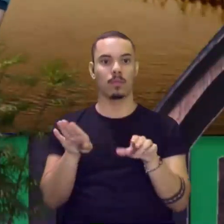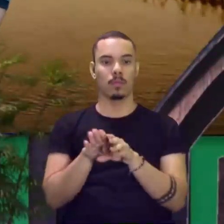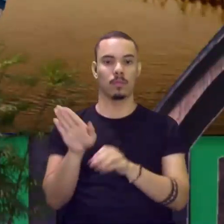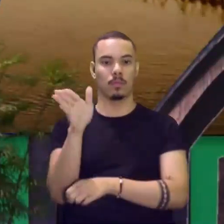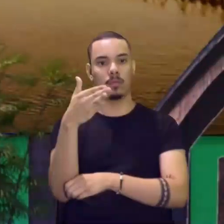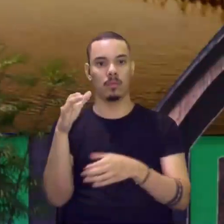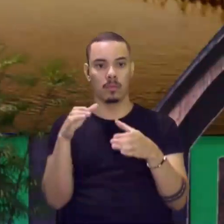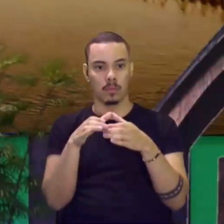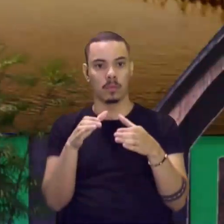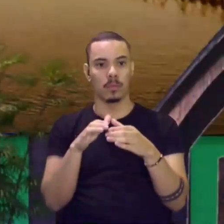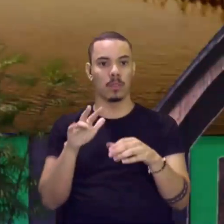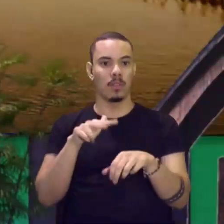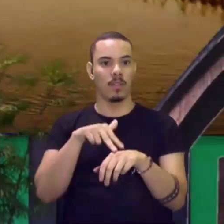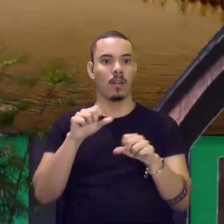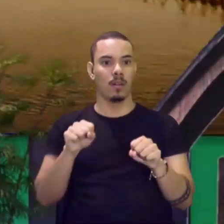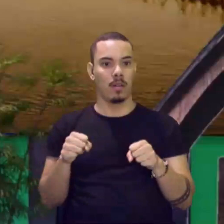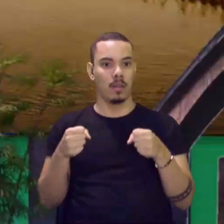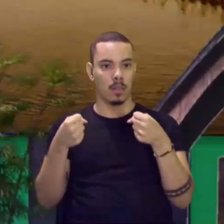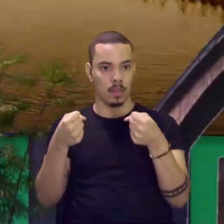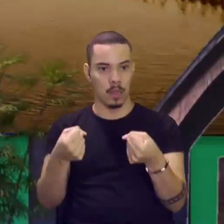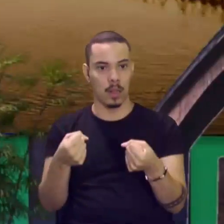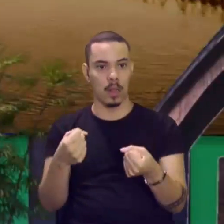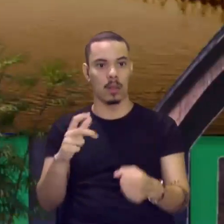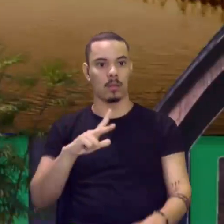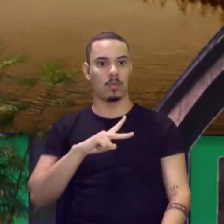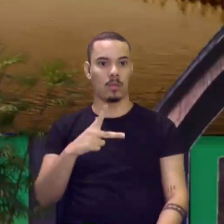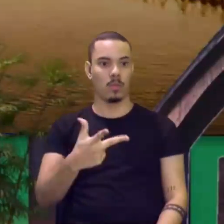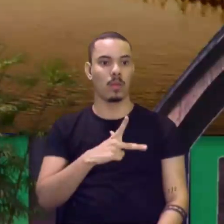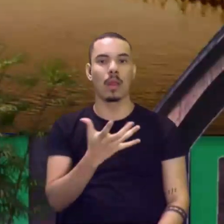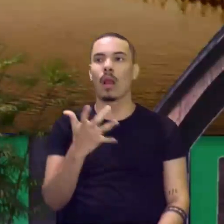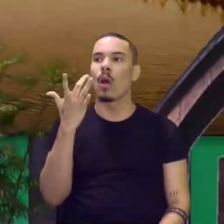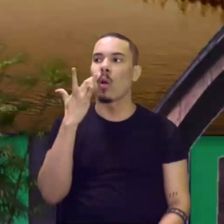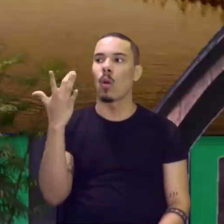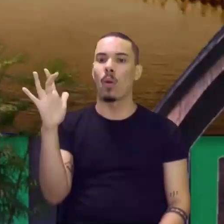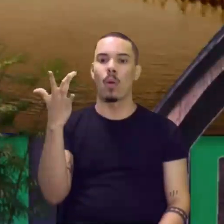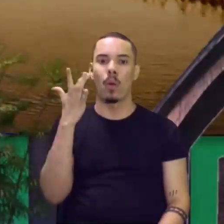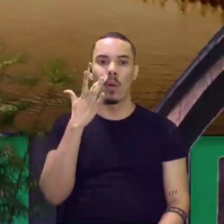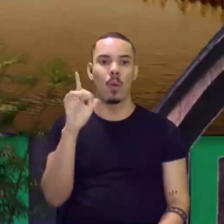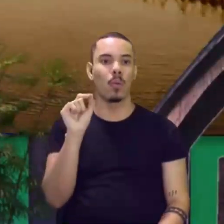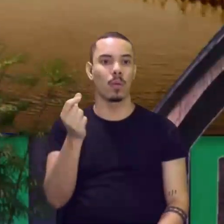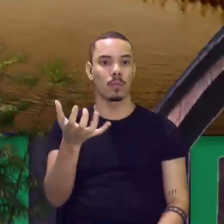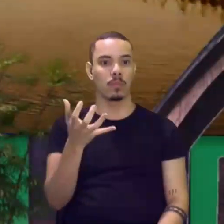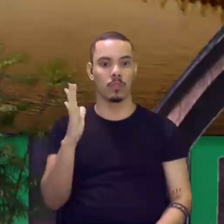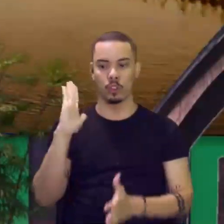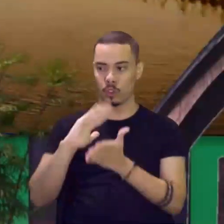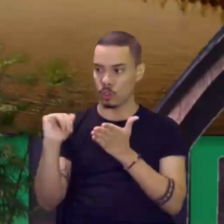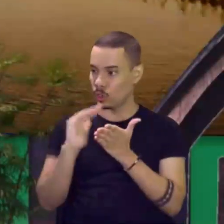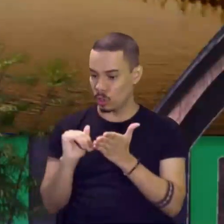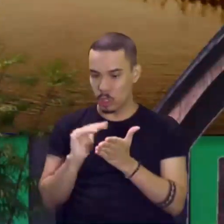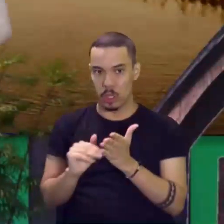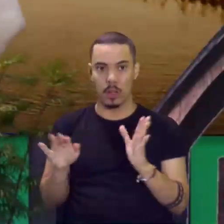vieram atrás disso. Os portugueses estavam atrás de ouro. O que eles pudessem tirar